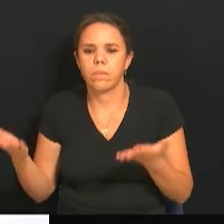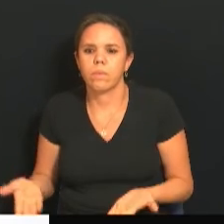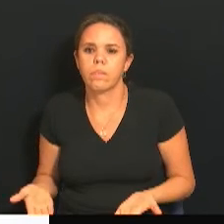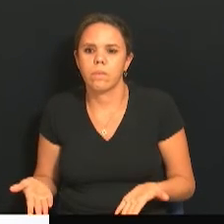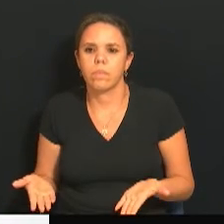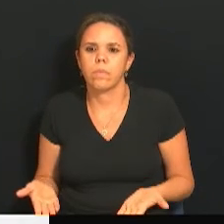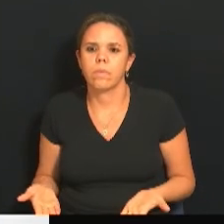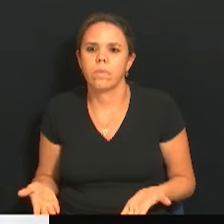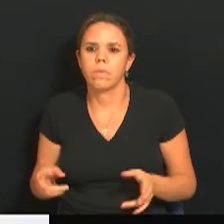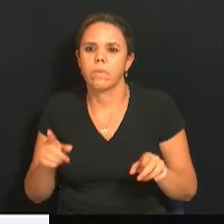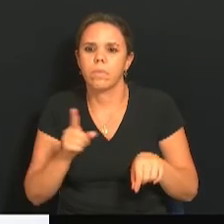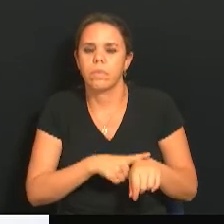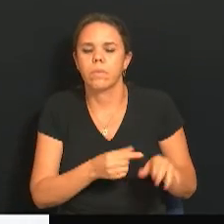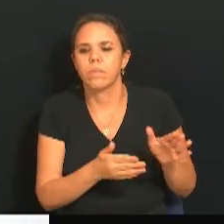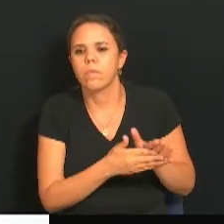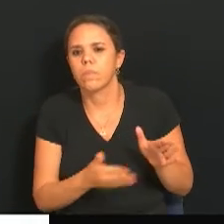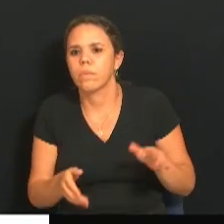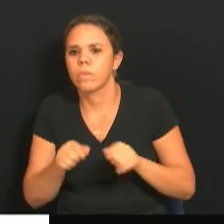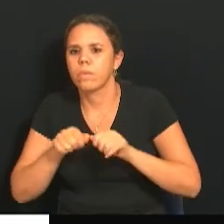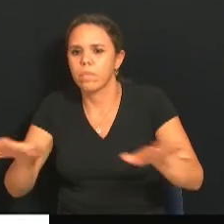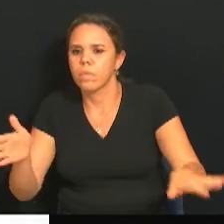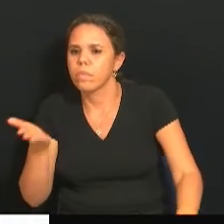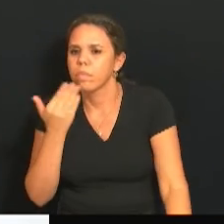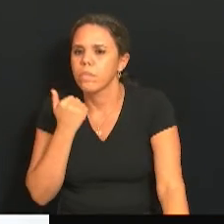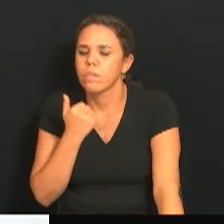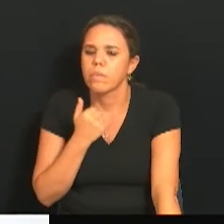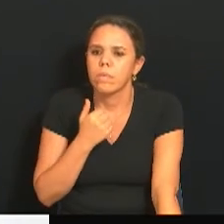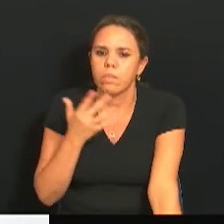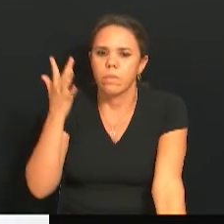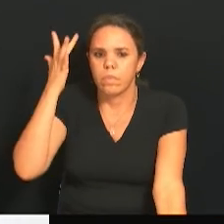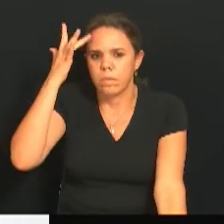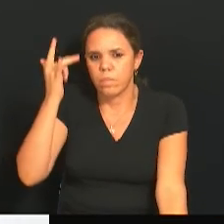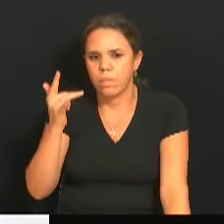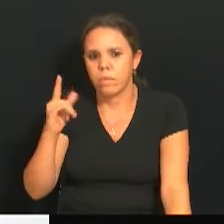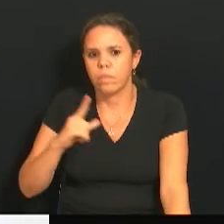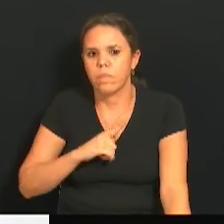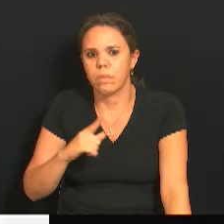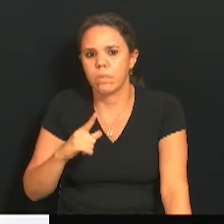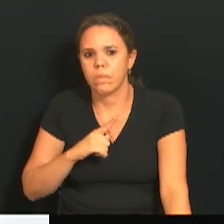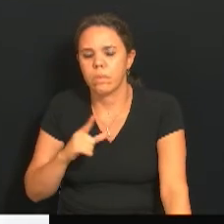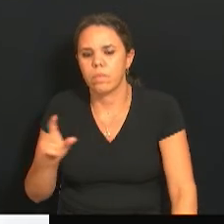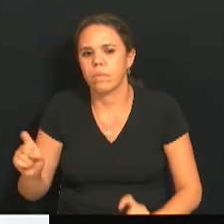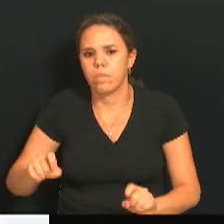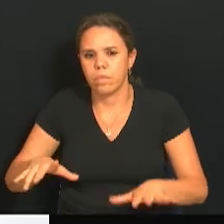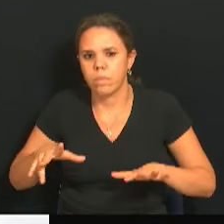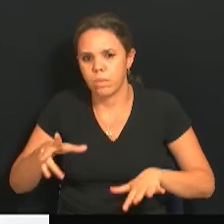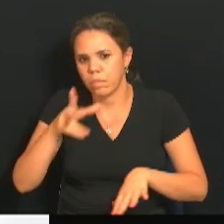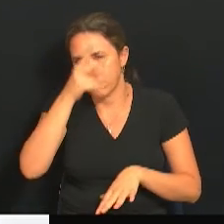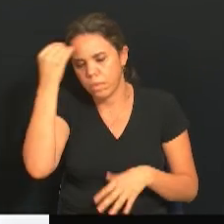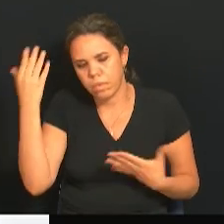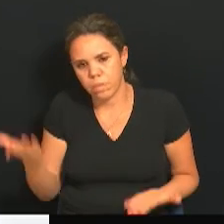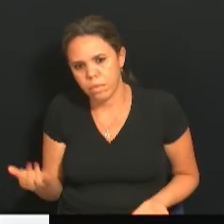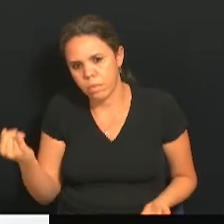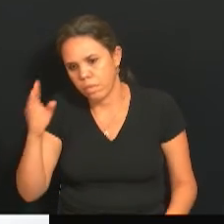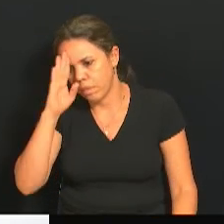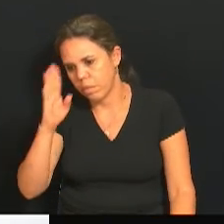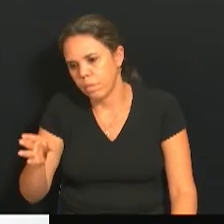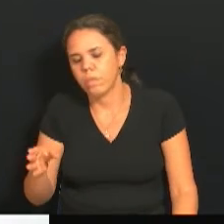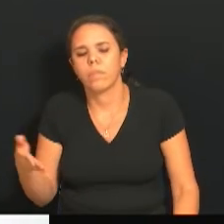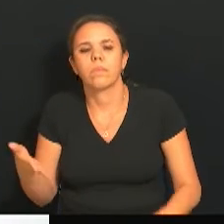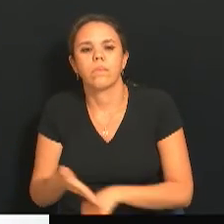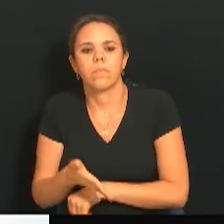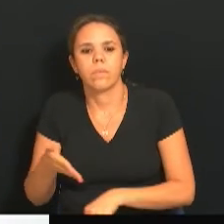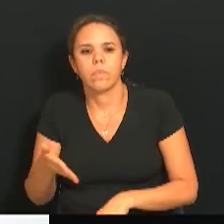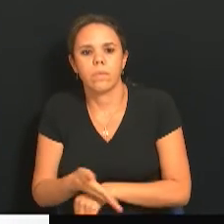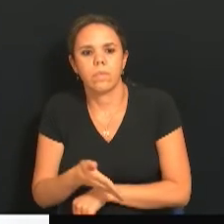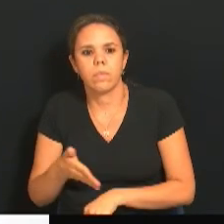de tempo, que é a distribuição de alimento, e que amanhã nós teremos essa audiência pública, é fundamental a participação